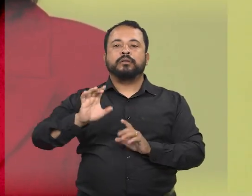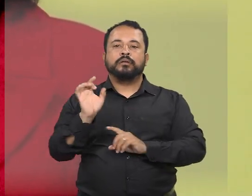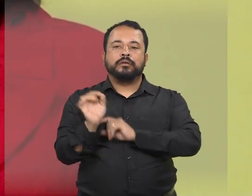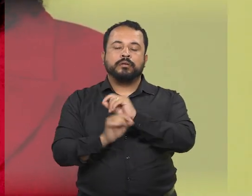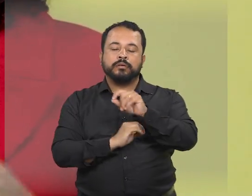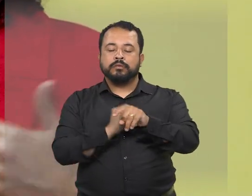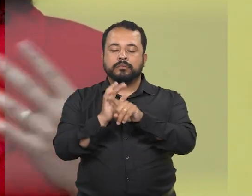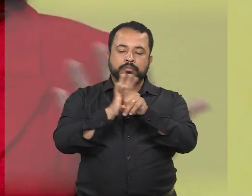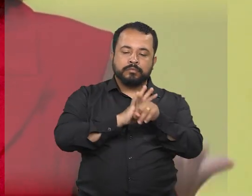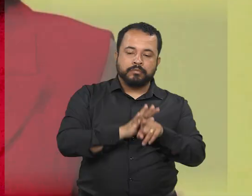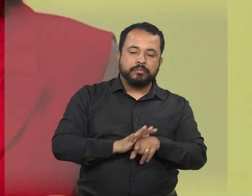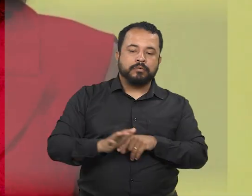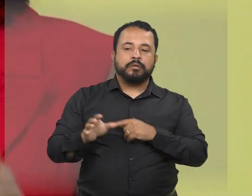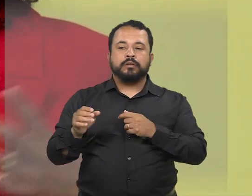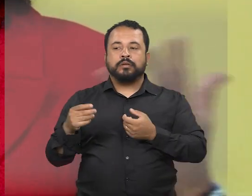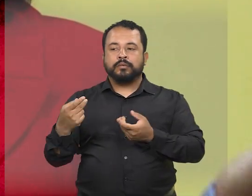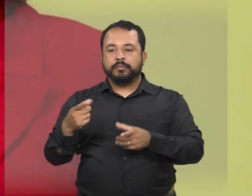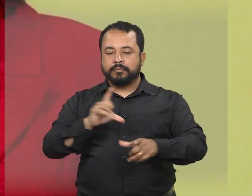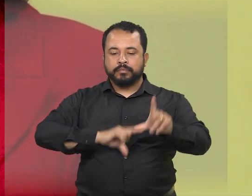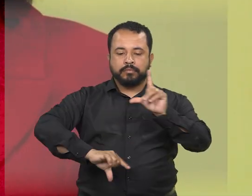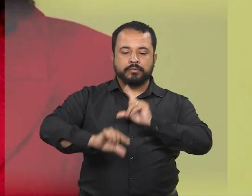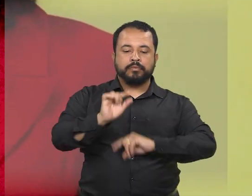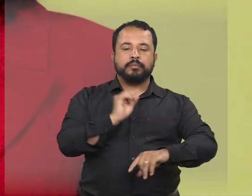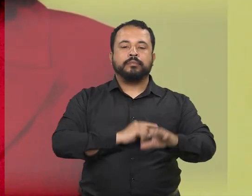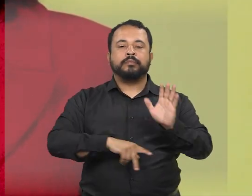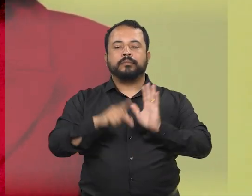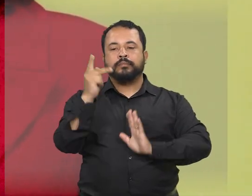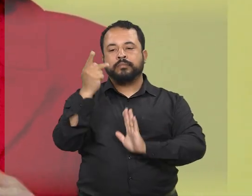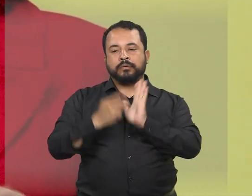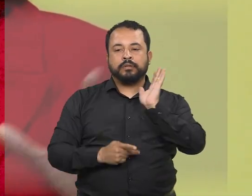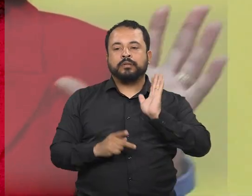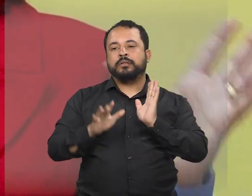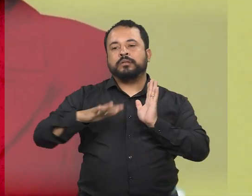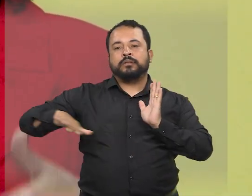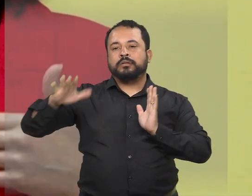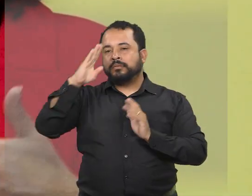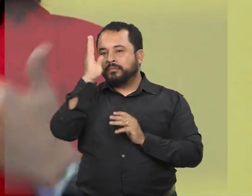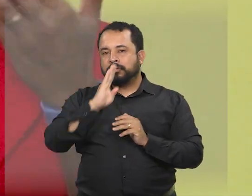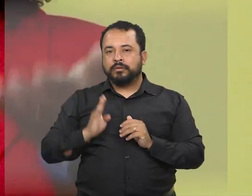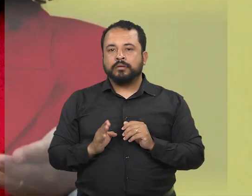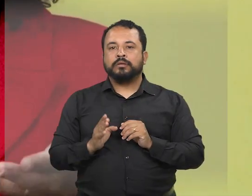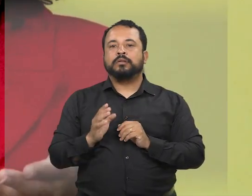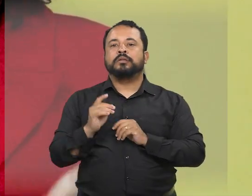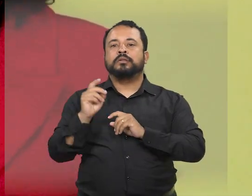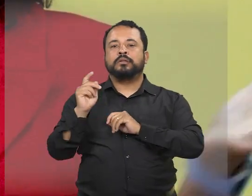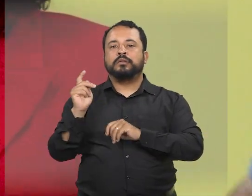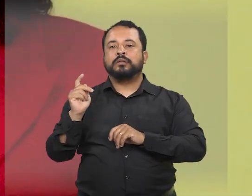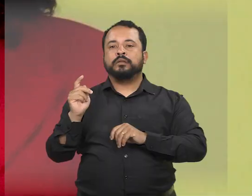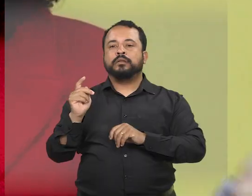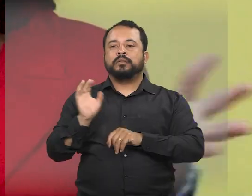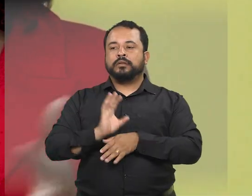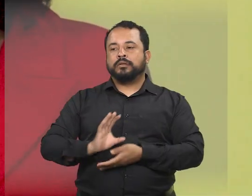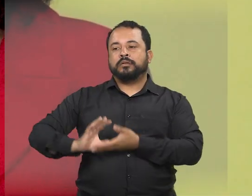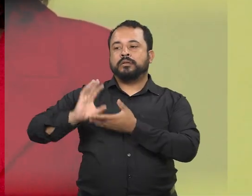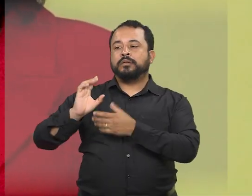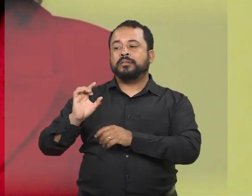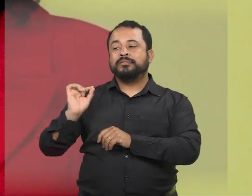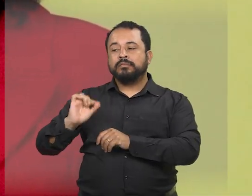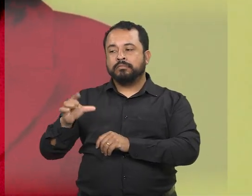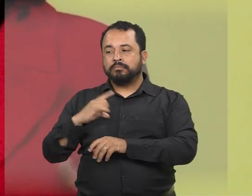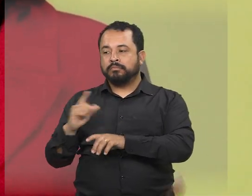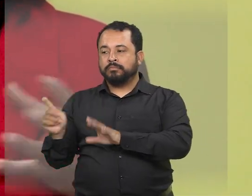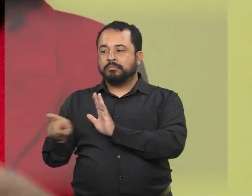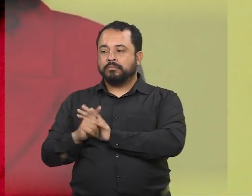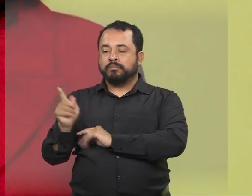que vai selecionar projetos de todo o país, enfim, que possui, por sua vez, também um conselho